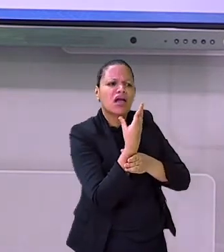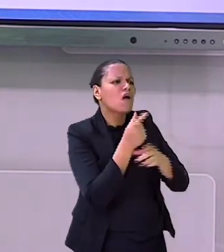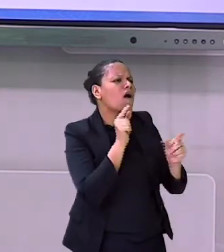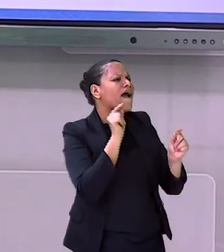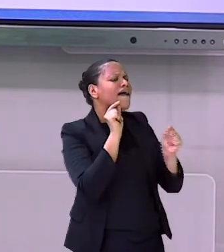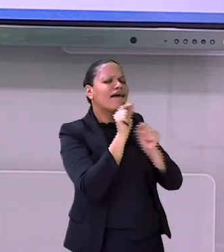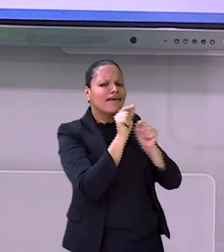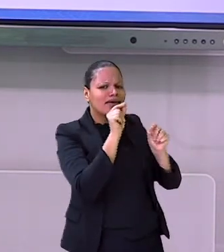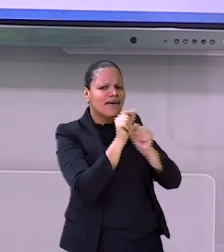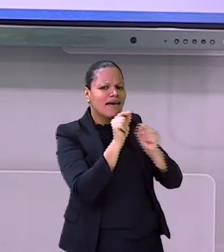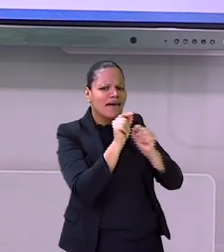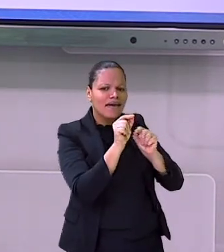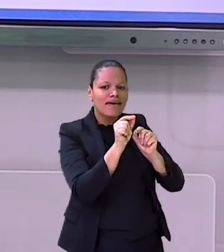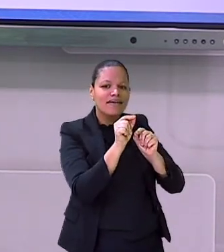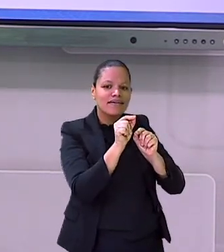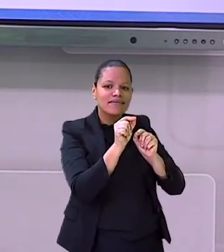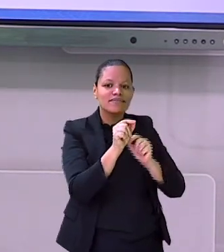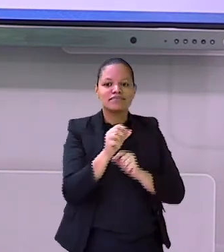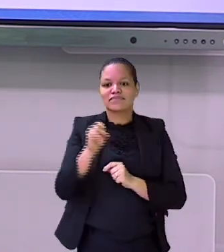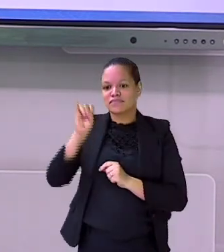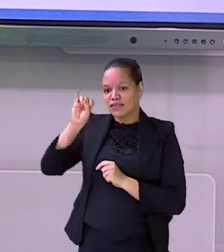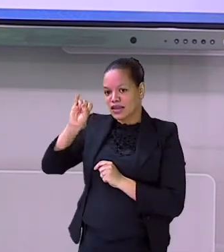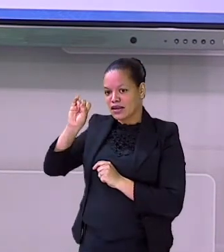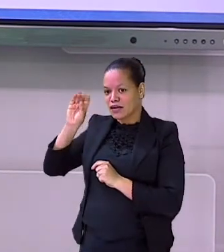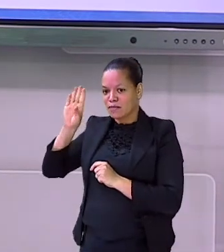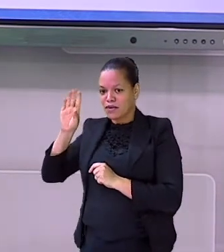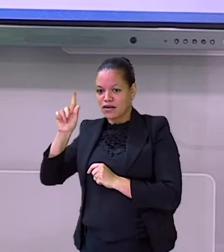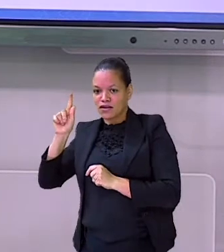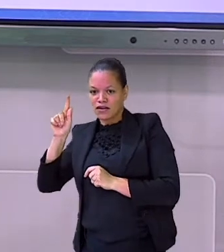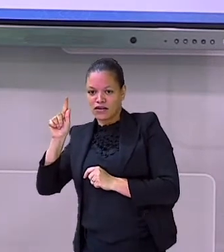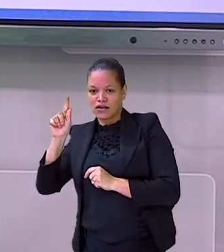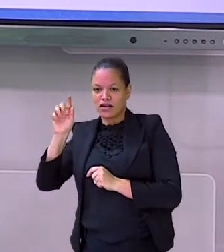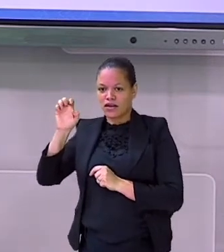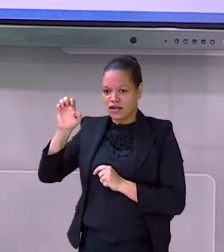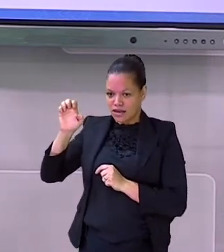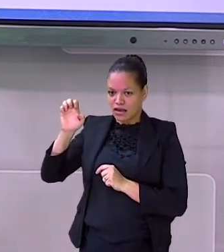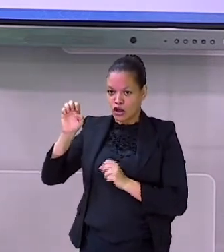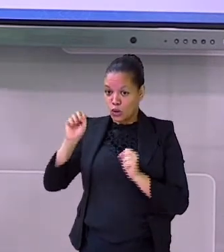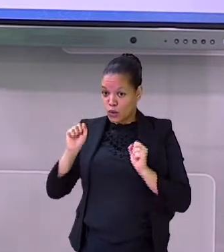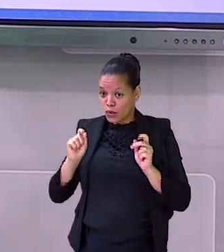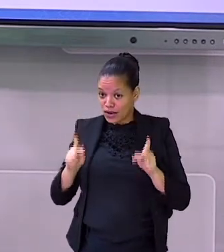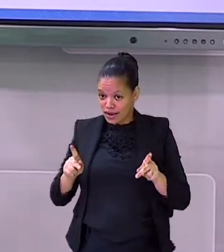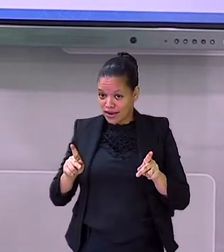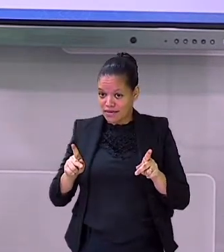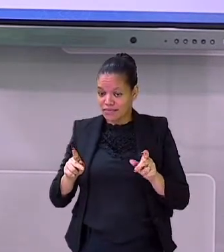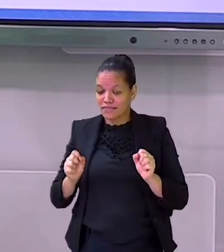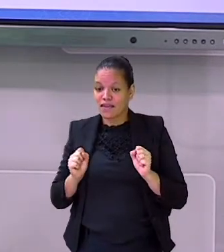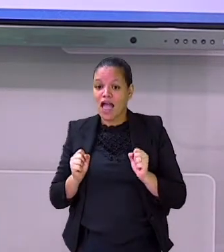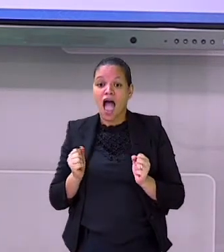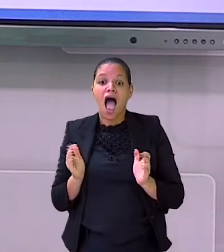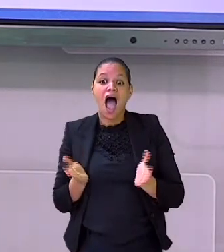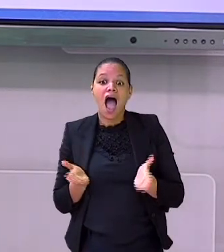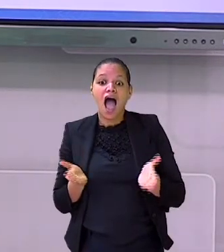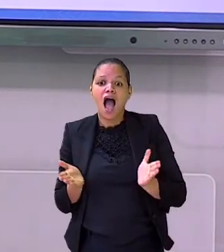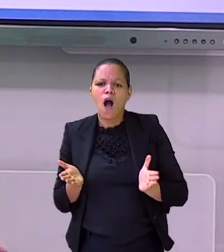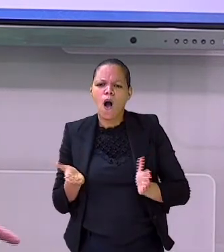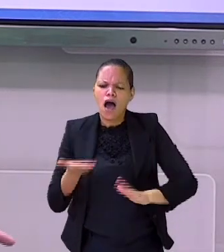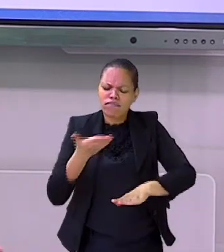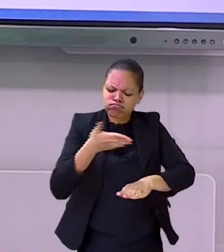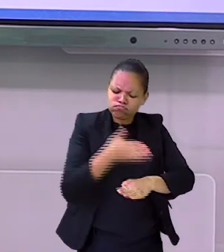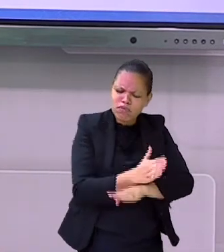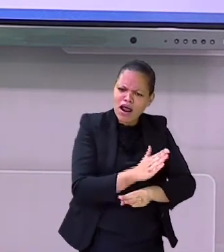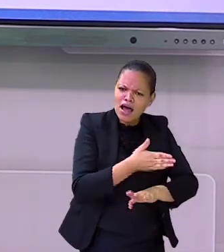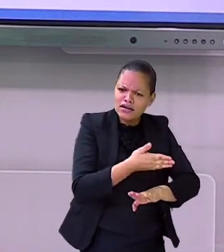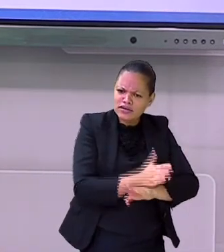a fonte de onde que saíram os dados. Agora, nós temos que praticar para colocar isso tudo que